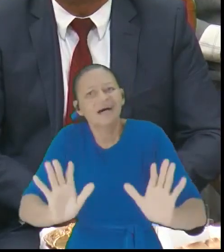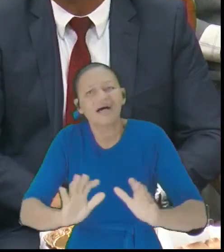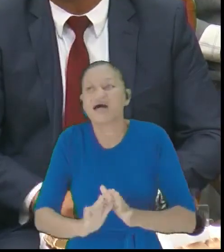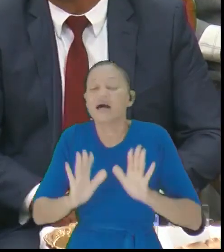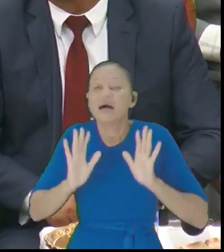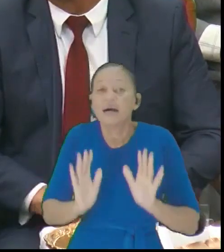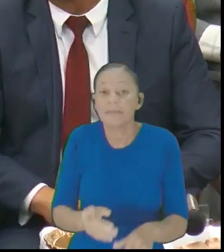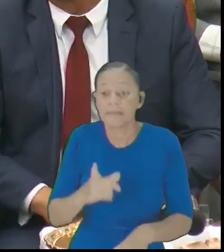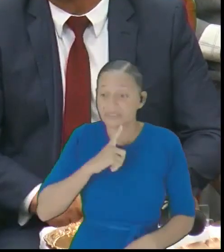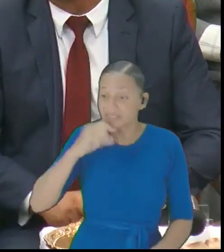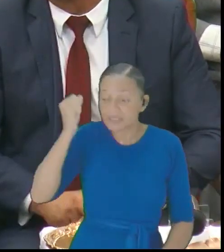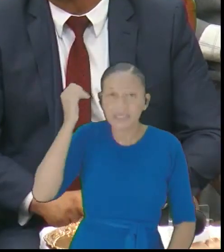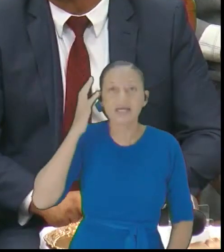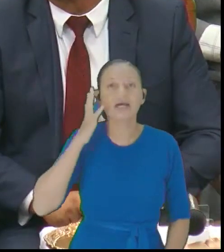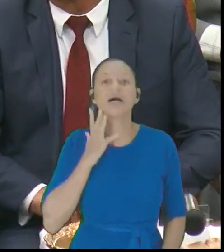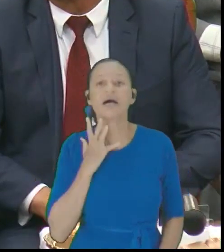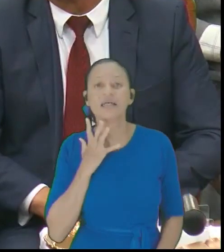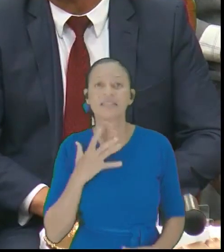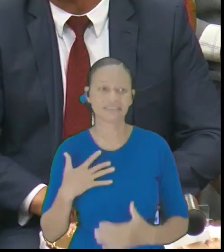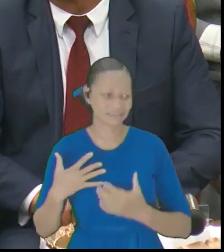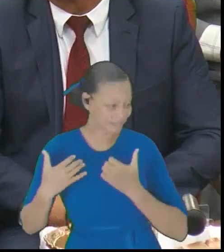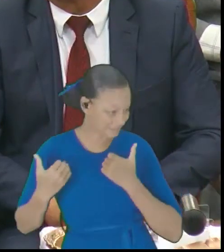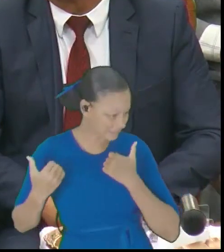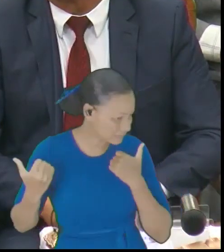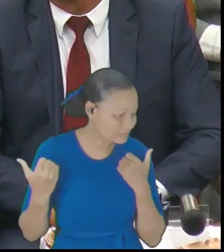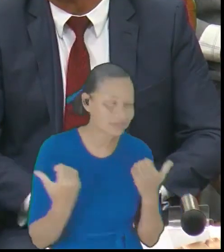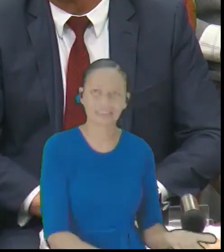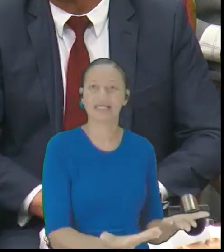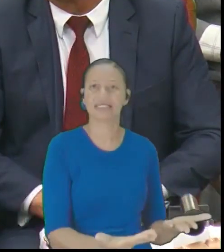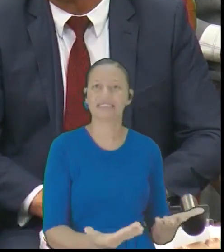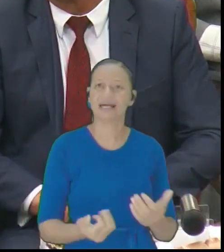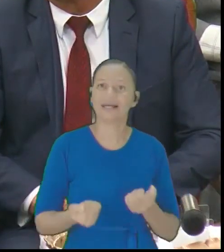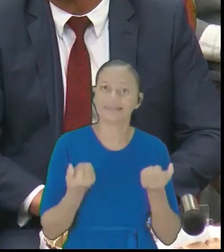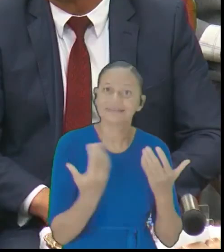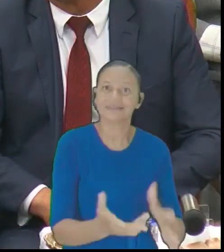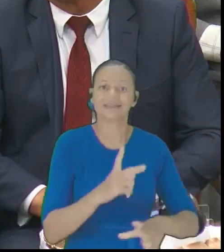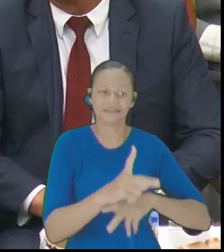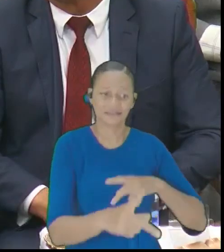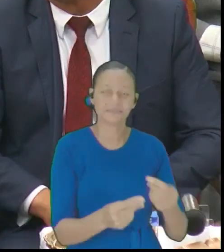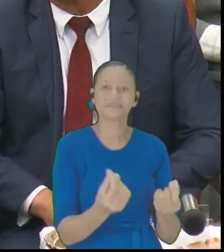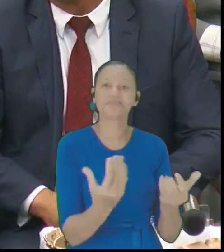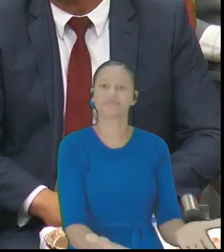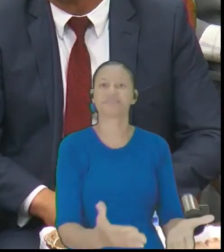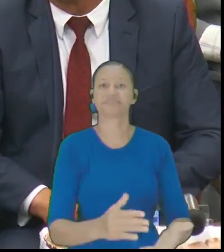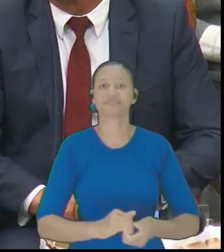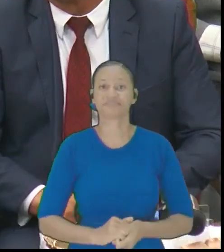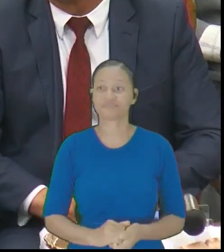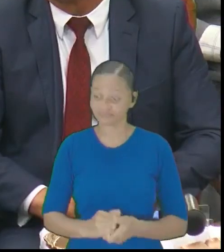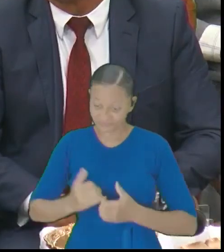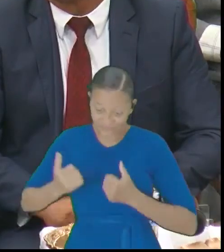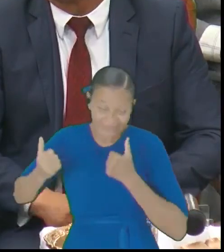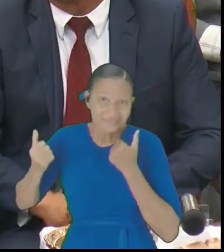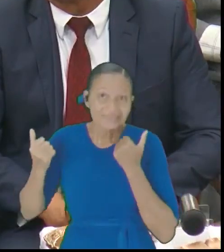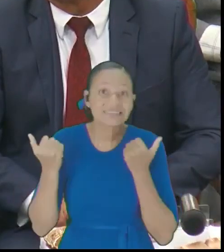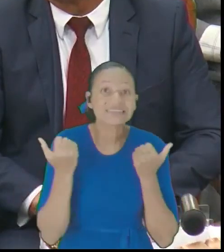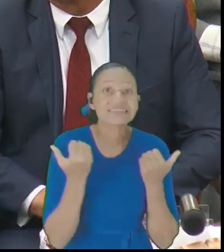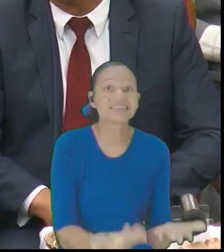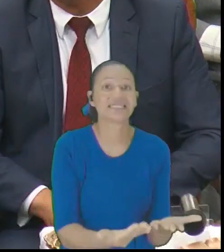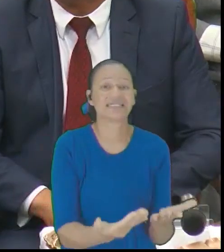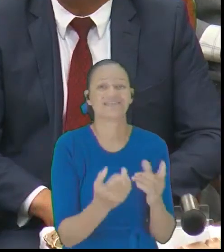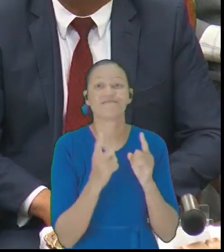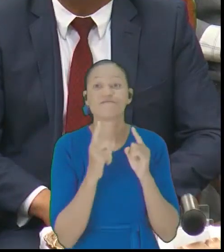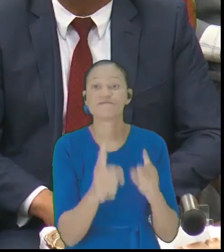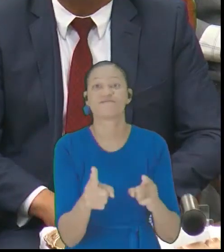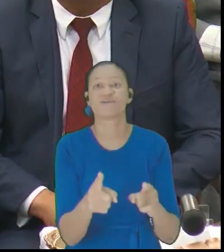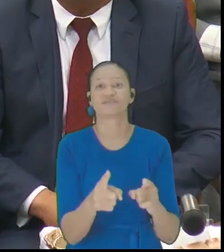Mas aquele que tem a graça, ele foi dado a você. Olha que presente, irmão. Foi dado a